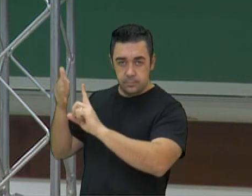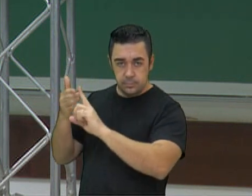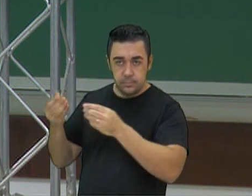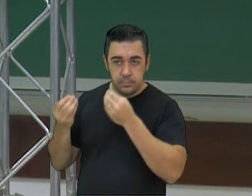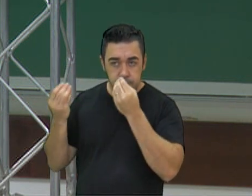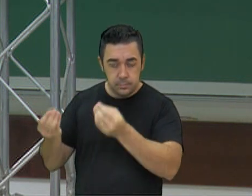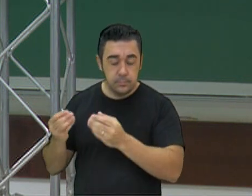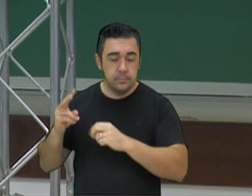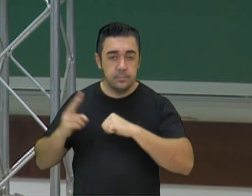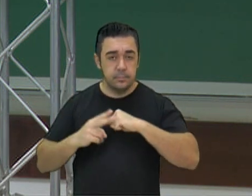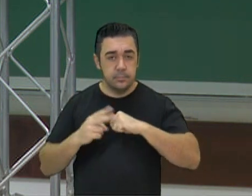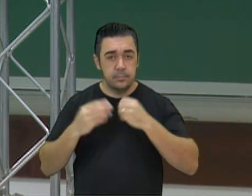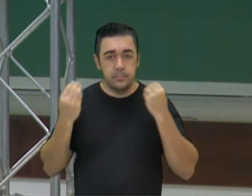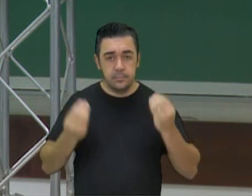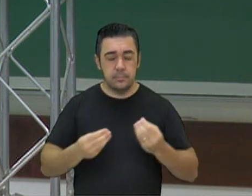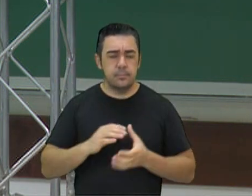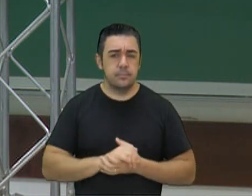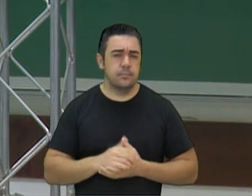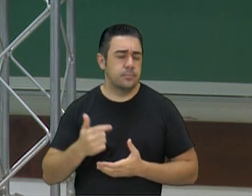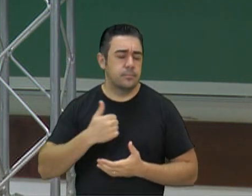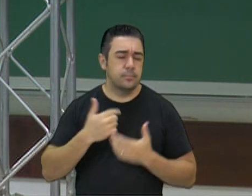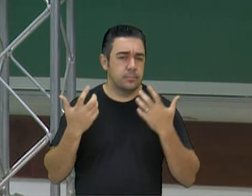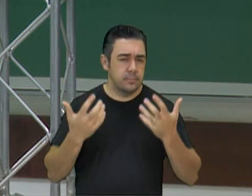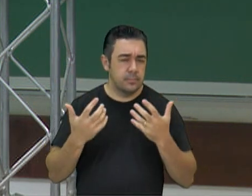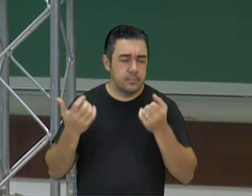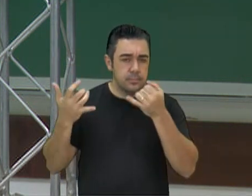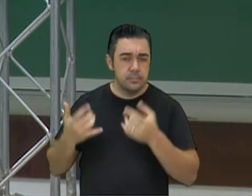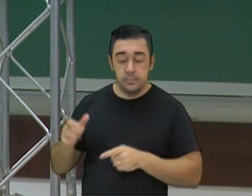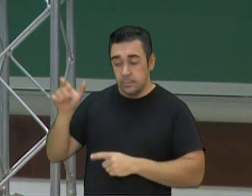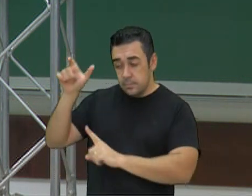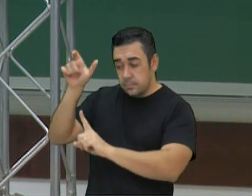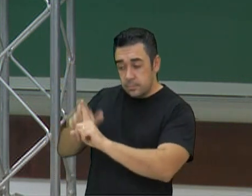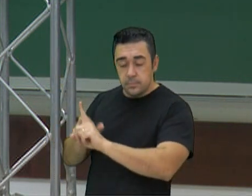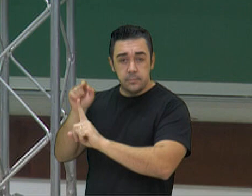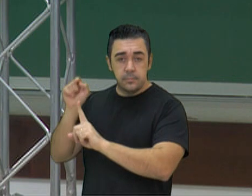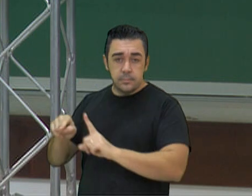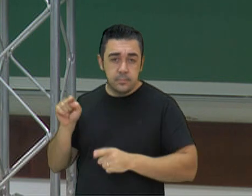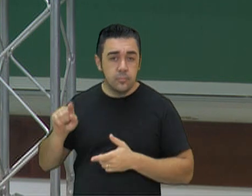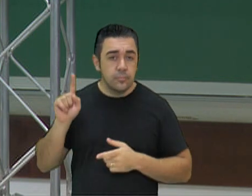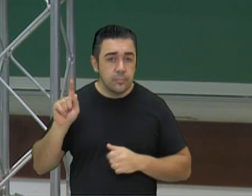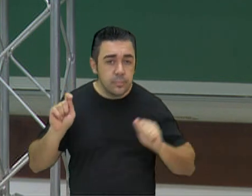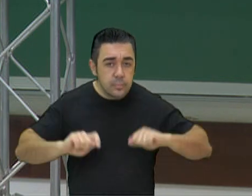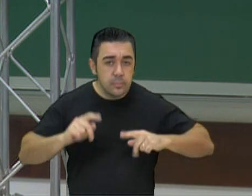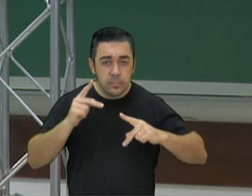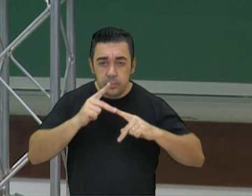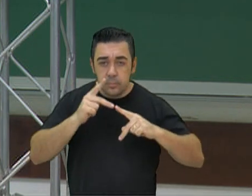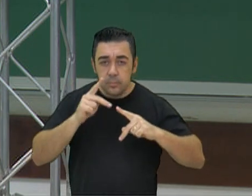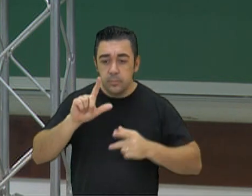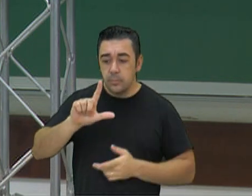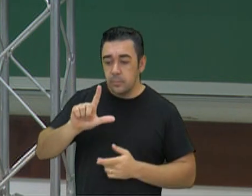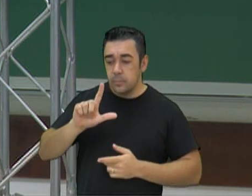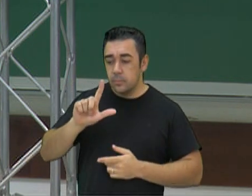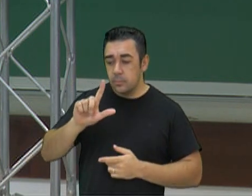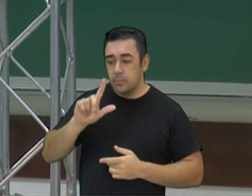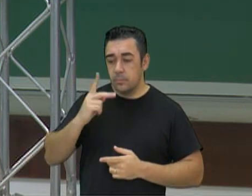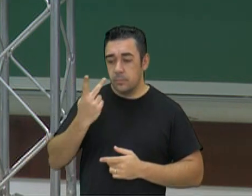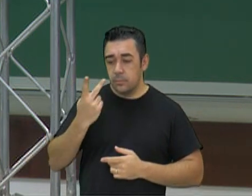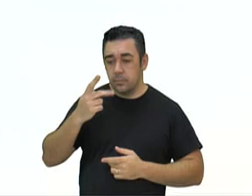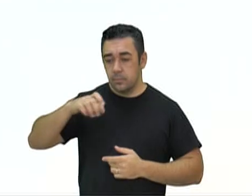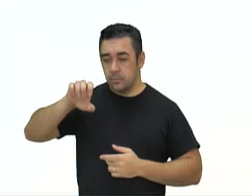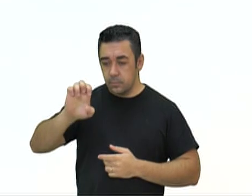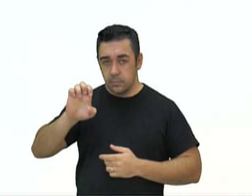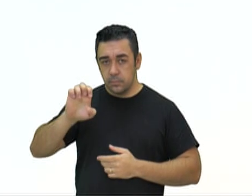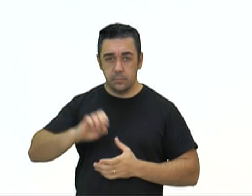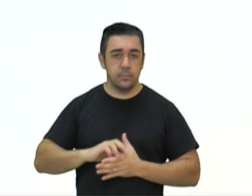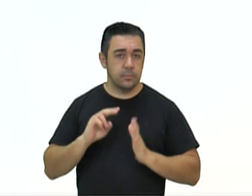dar. E quando eu quero me referir a esse alguém, eu posso utilizar o pronome lhe. Né? Então, o pronome